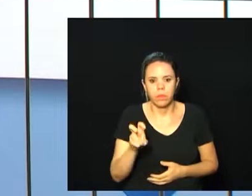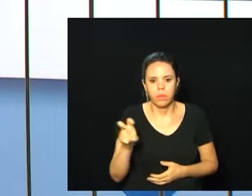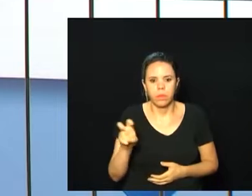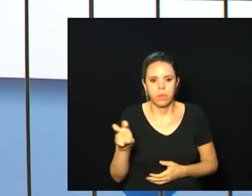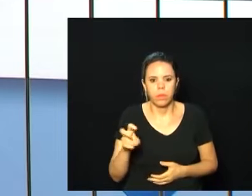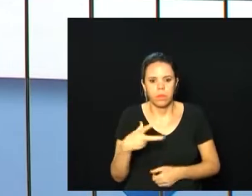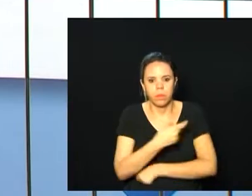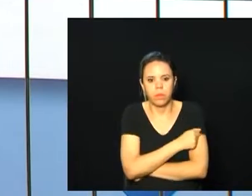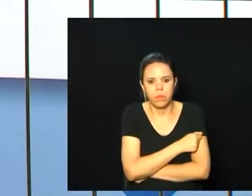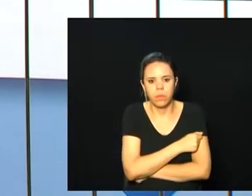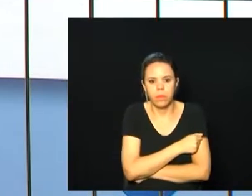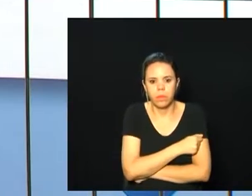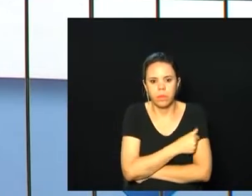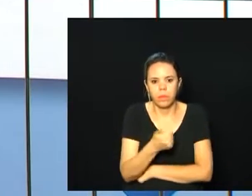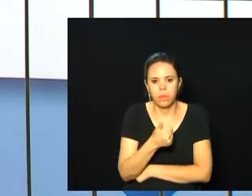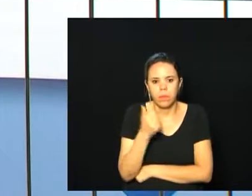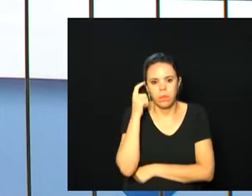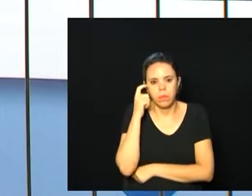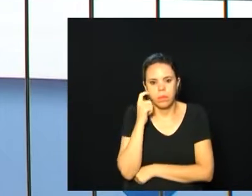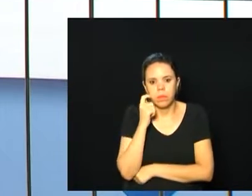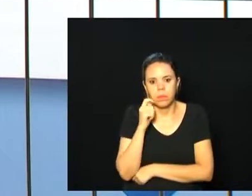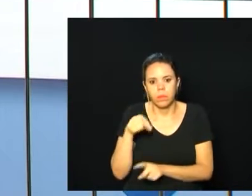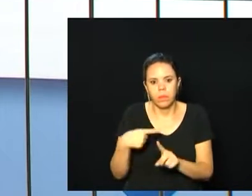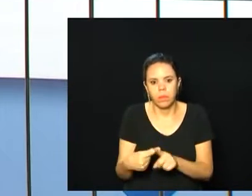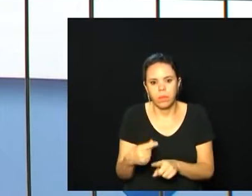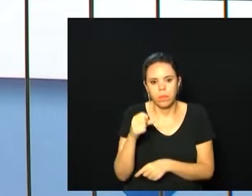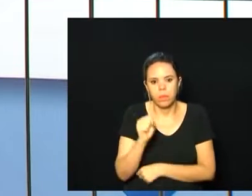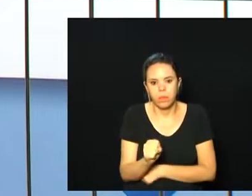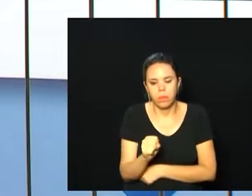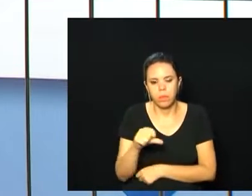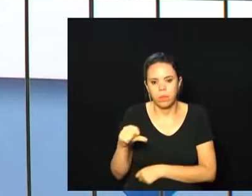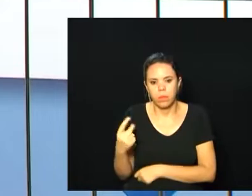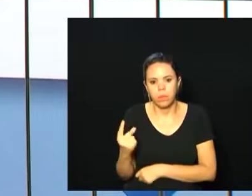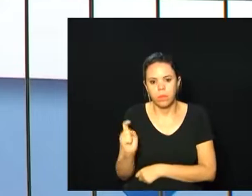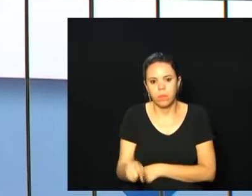961.055 doses, sendo primeira dose, mais